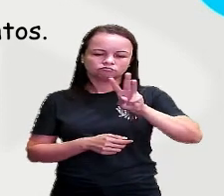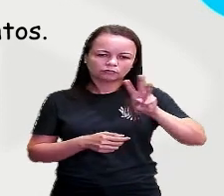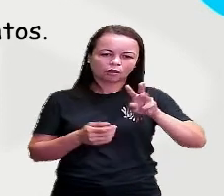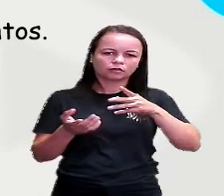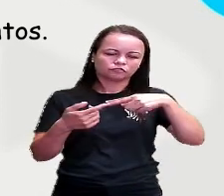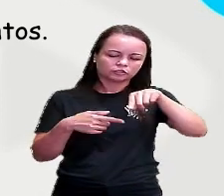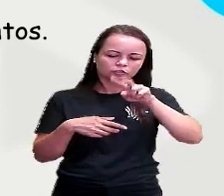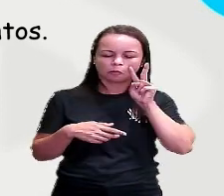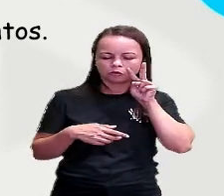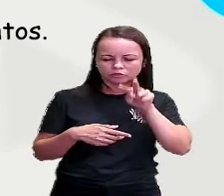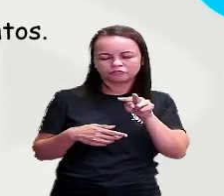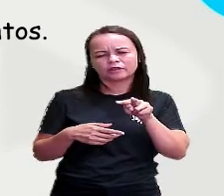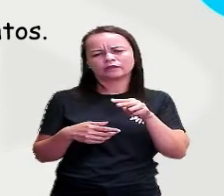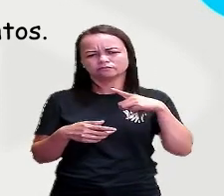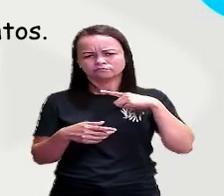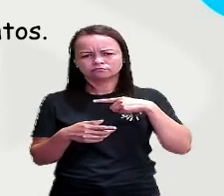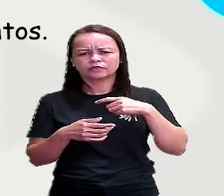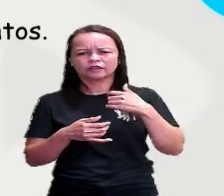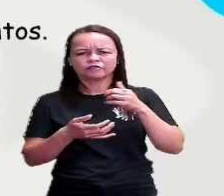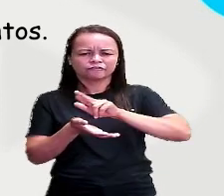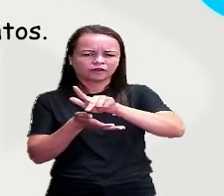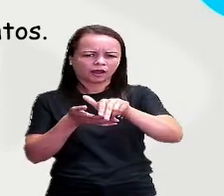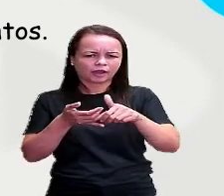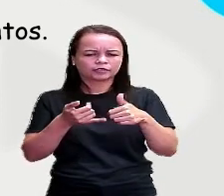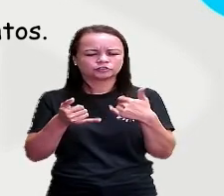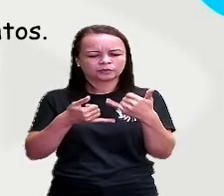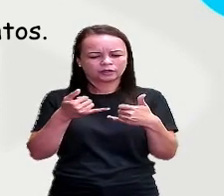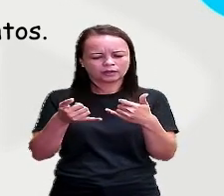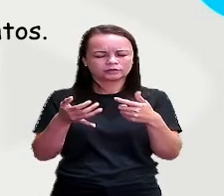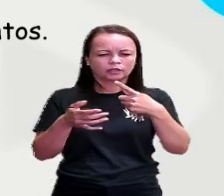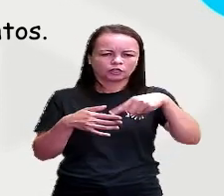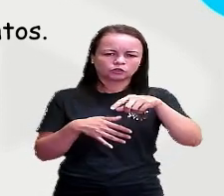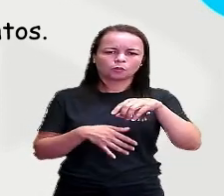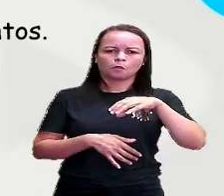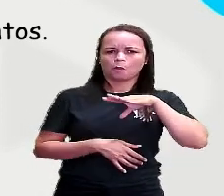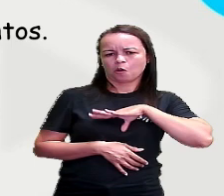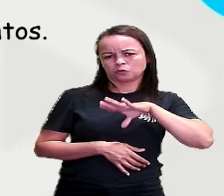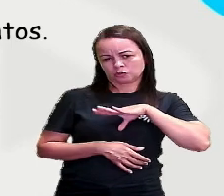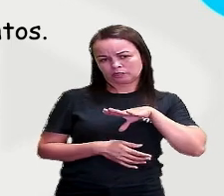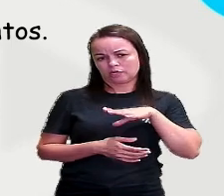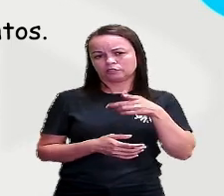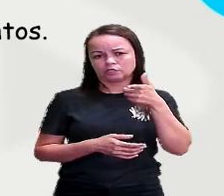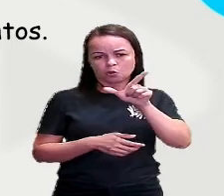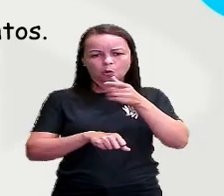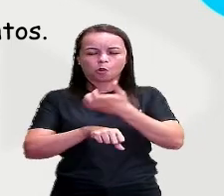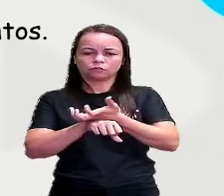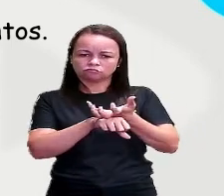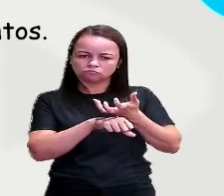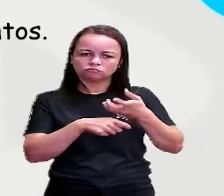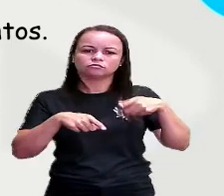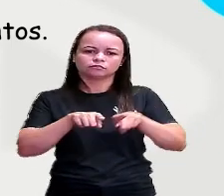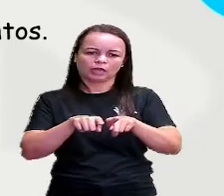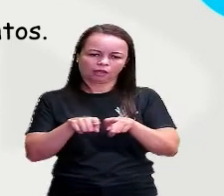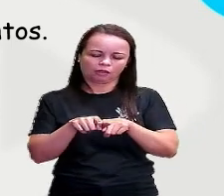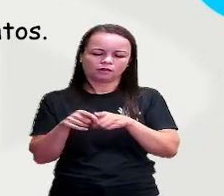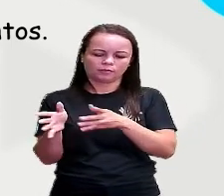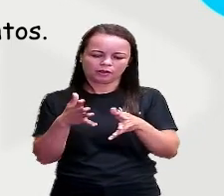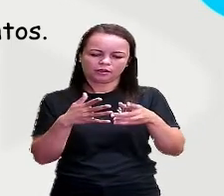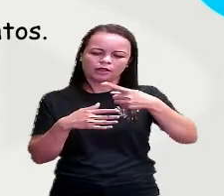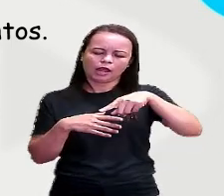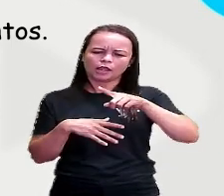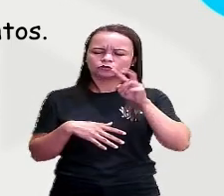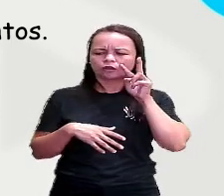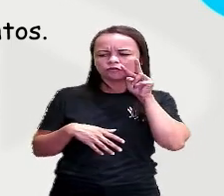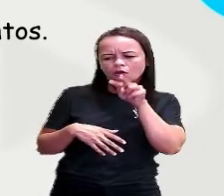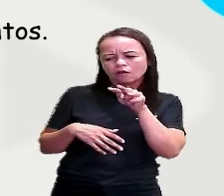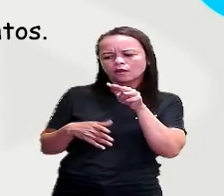online, onde você pode estar aprendendo não só português, como outras disciplinas, jogando. E aí eu estava lá, dando uma olhadinha e encontrei esse